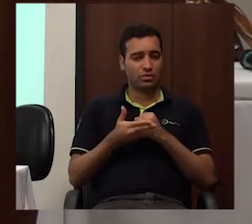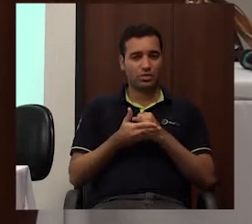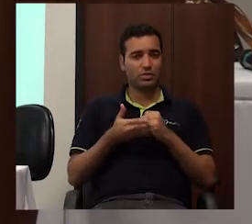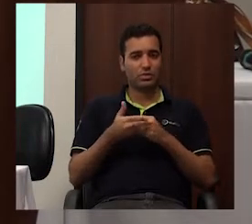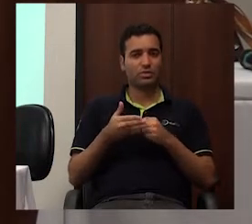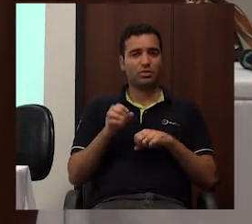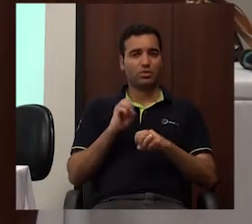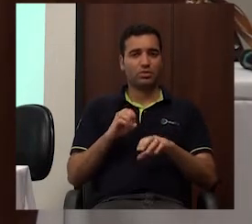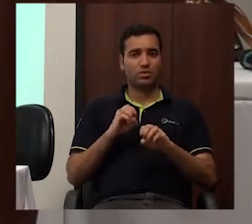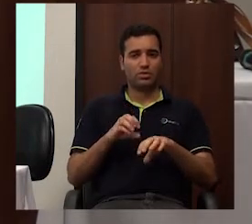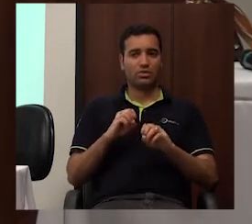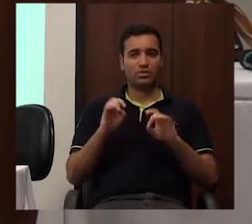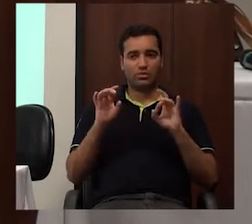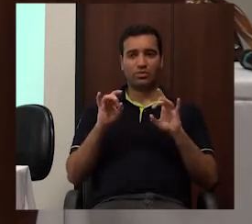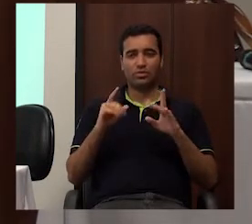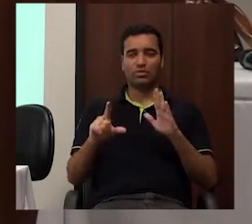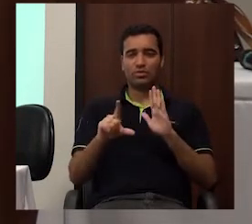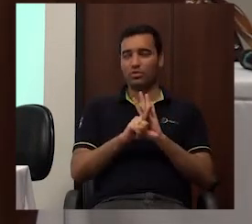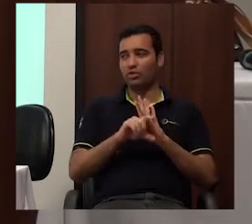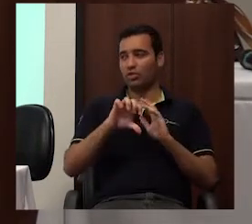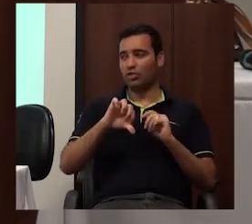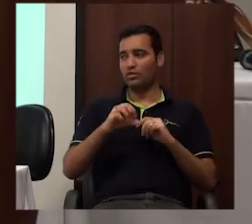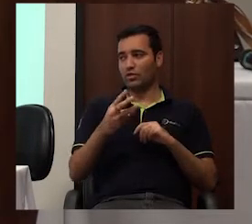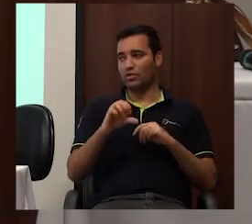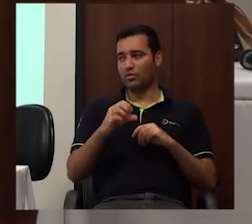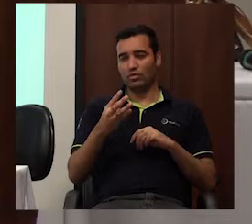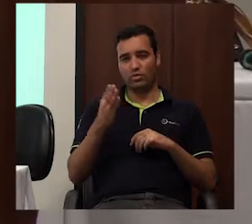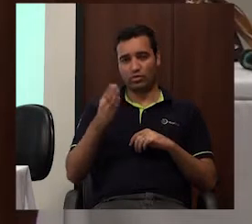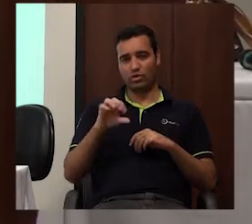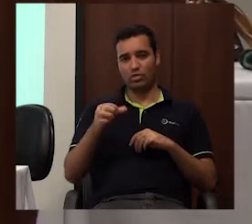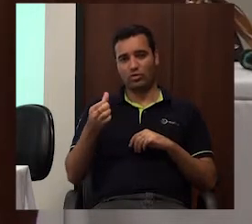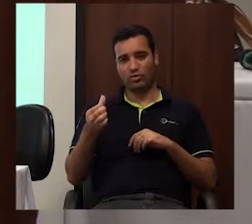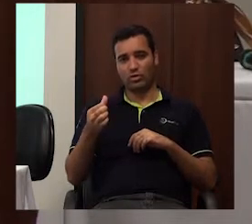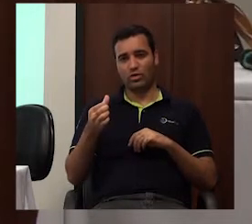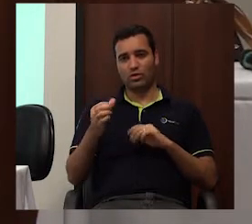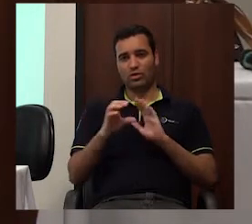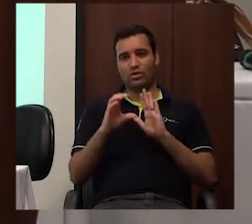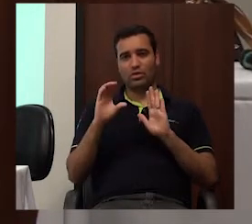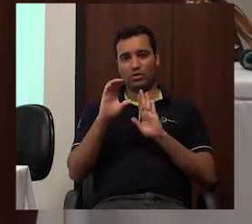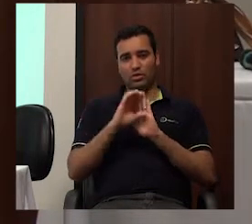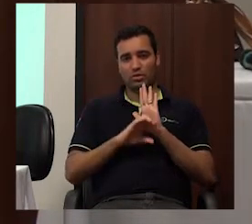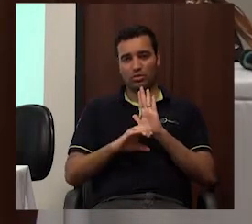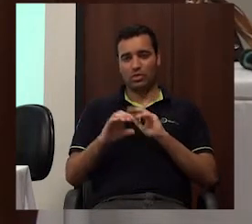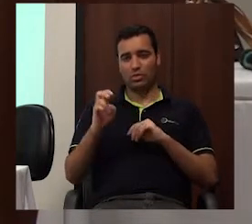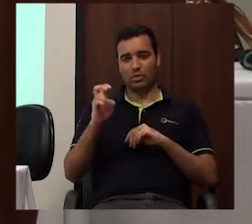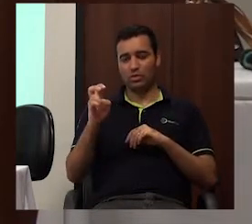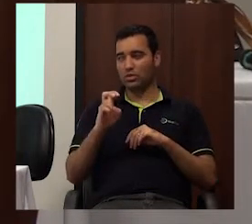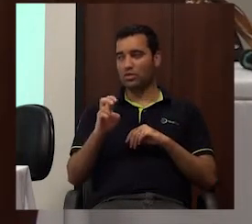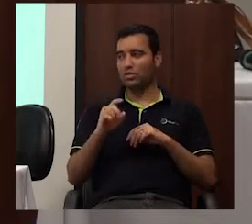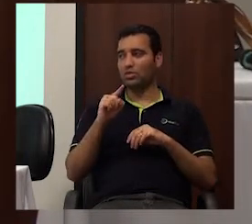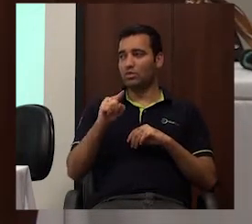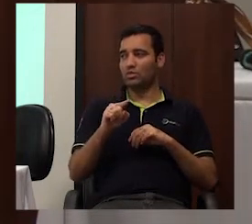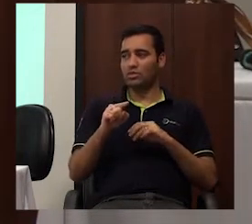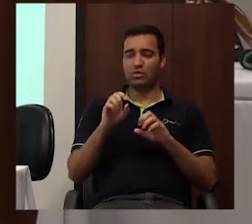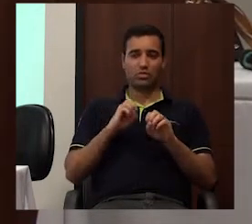especial vem da Lei 9394/96, capítulo 5º. Entende-se por educação especial, para os